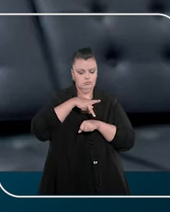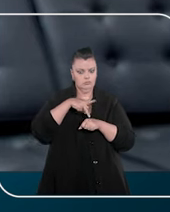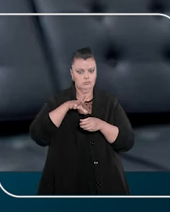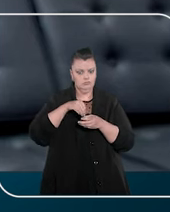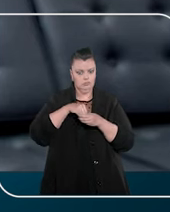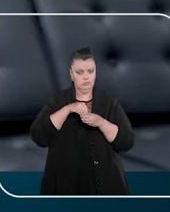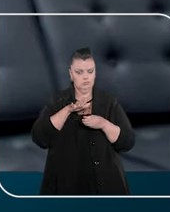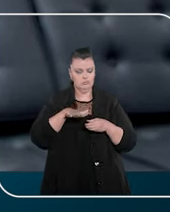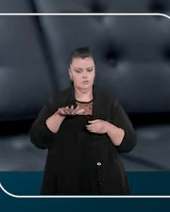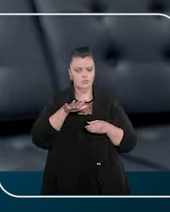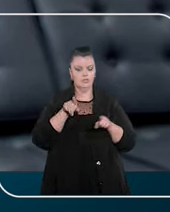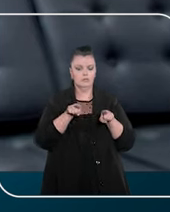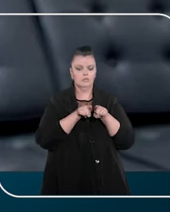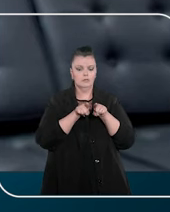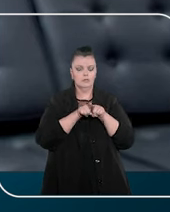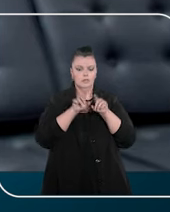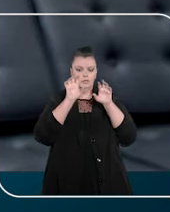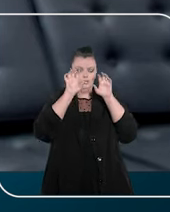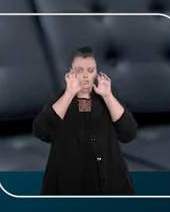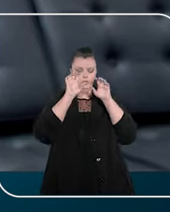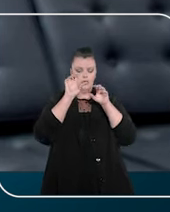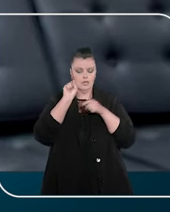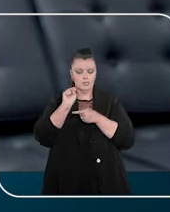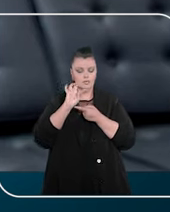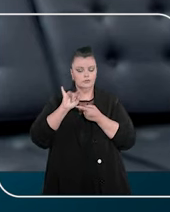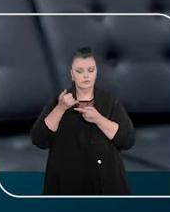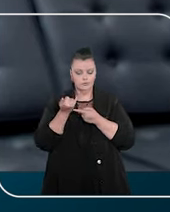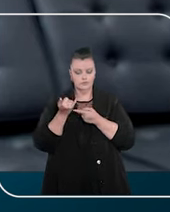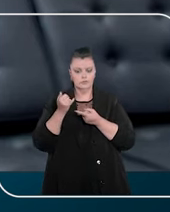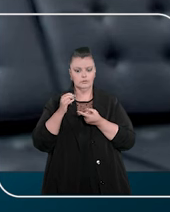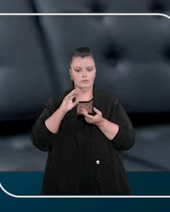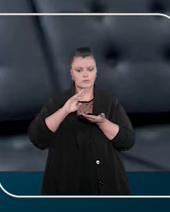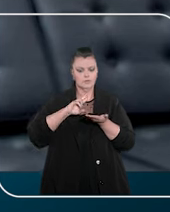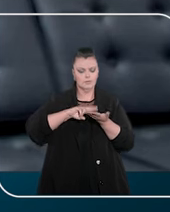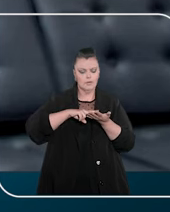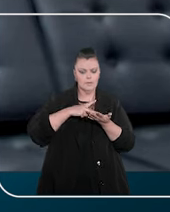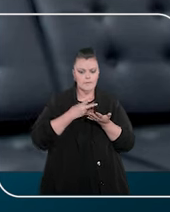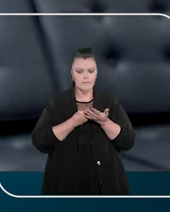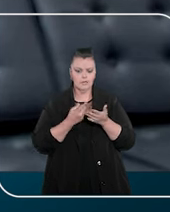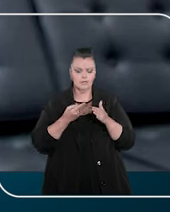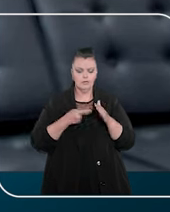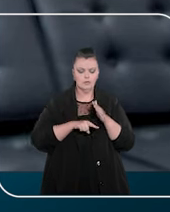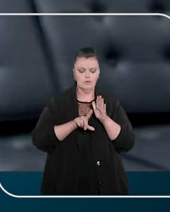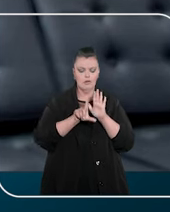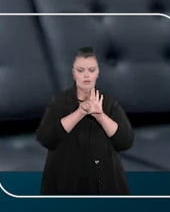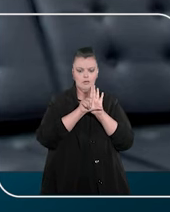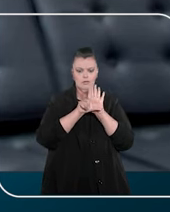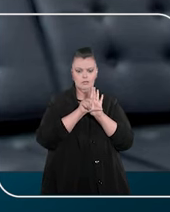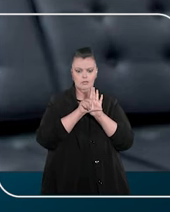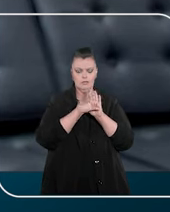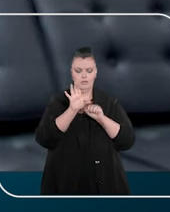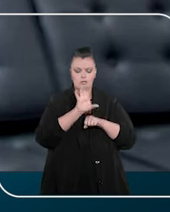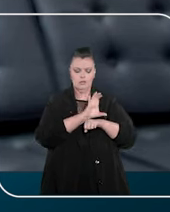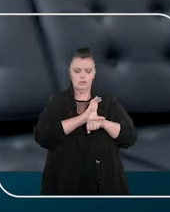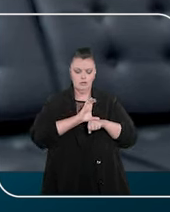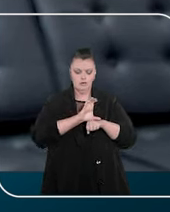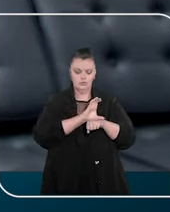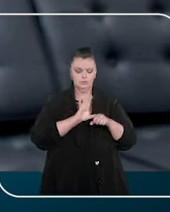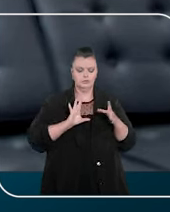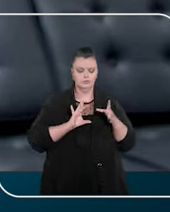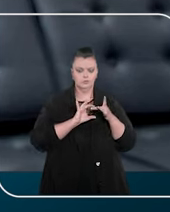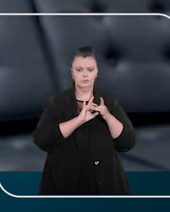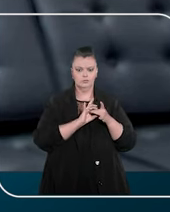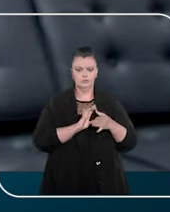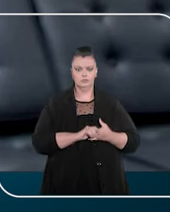ao Supremo a última palavra na interpretação das leis federais e da Constituição, respectivamente.